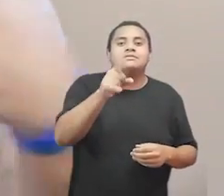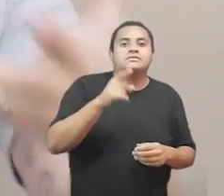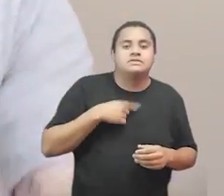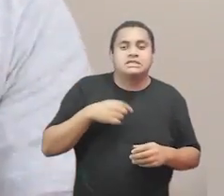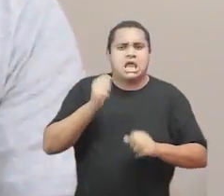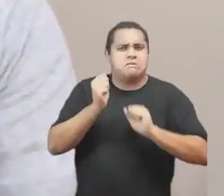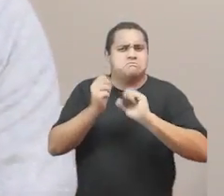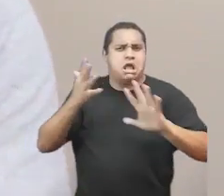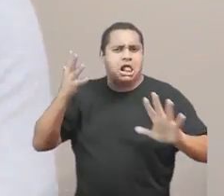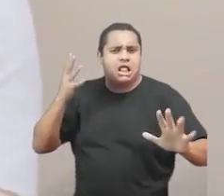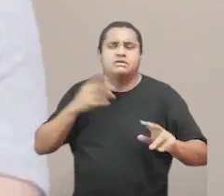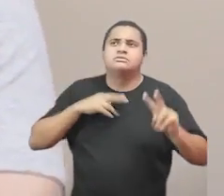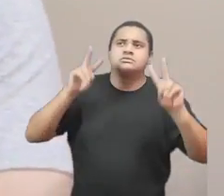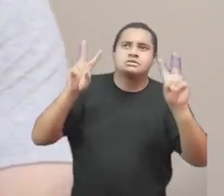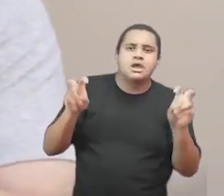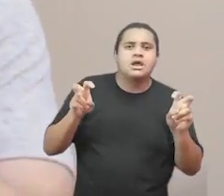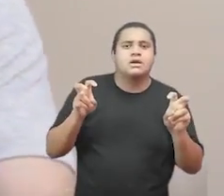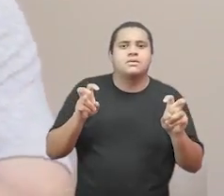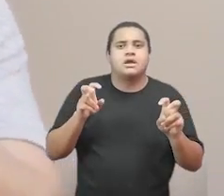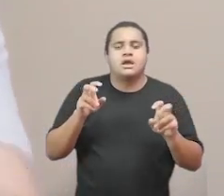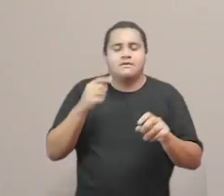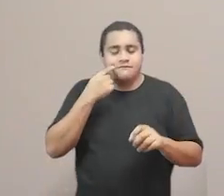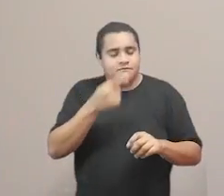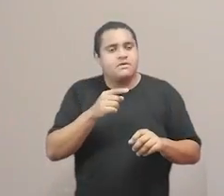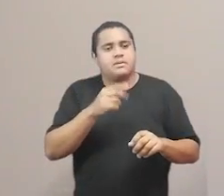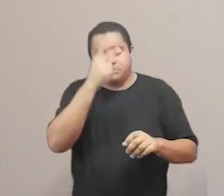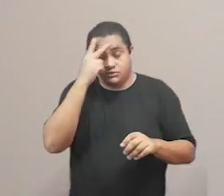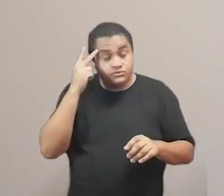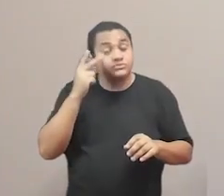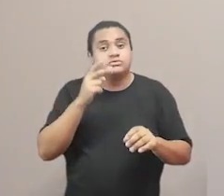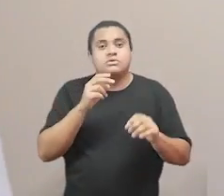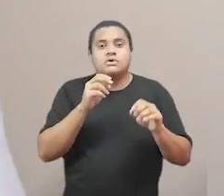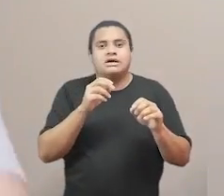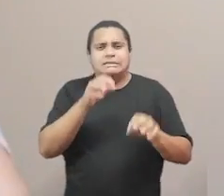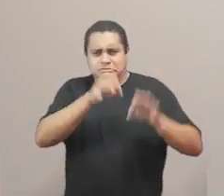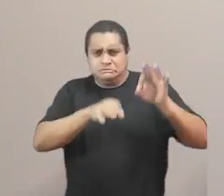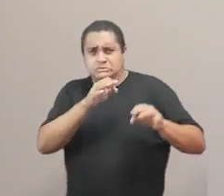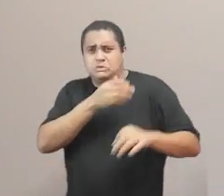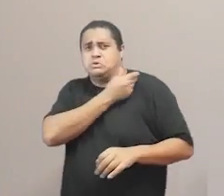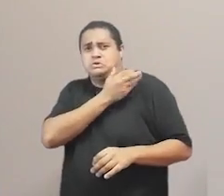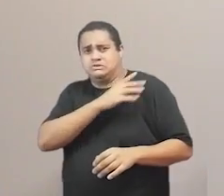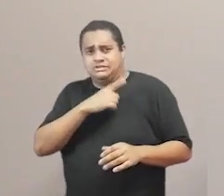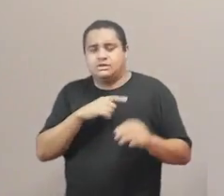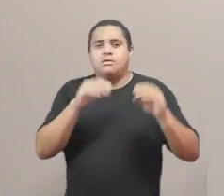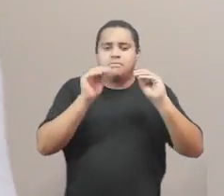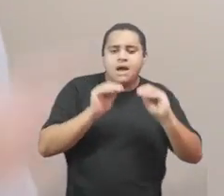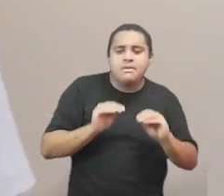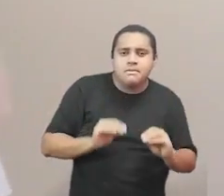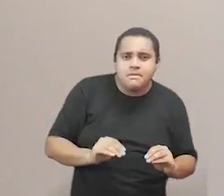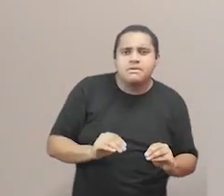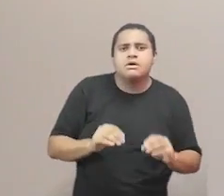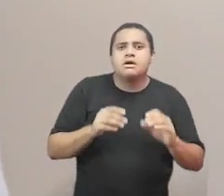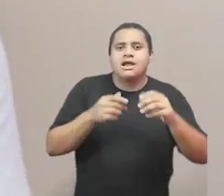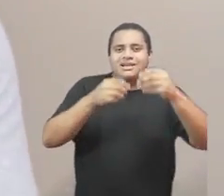é expert em algum assunto que costuma sofrer preconceito, comenta embaixo dessa aula. Pessoal, quem tiver preconceito